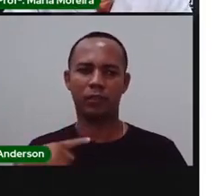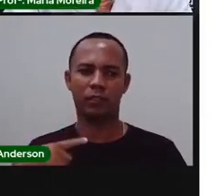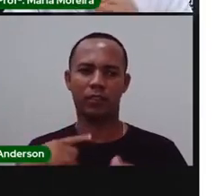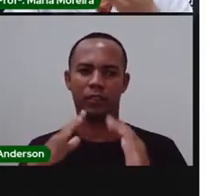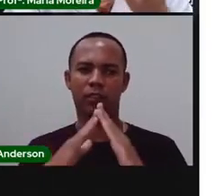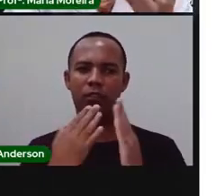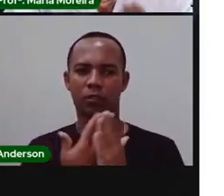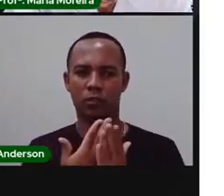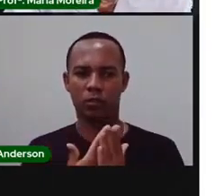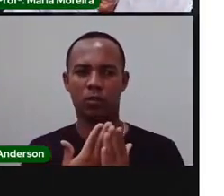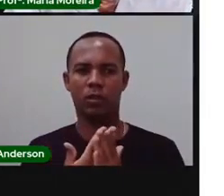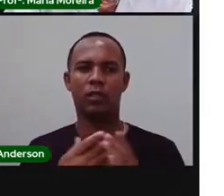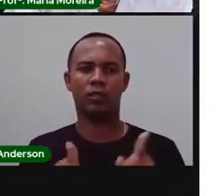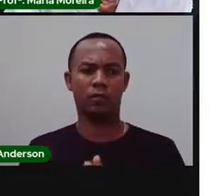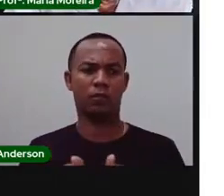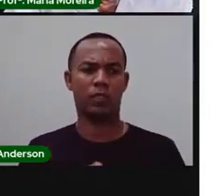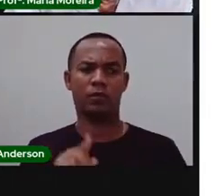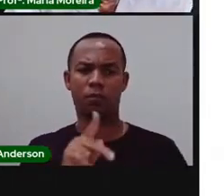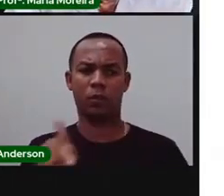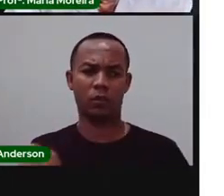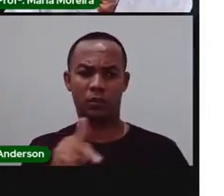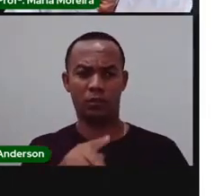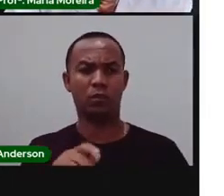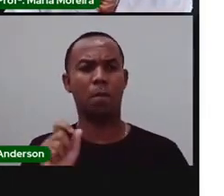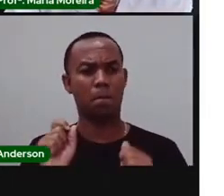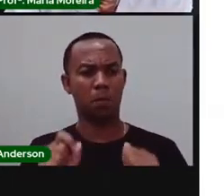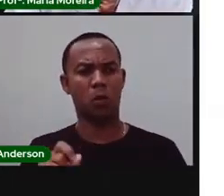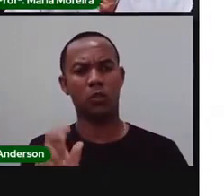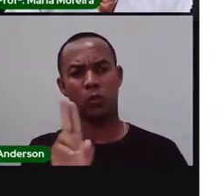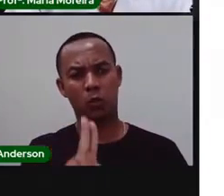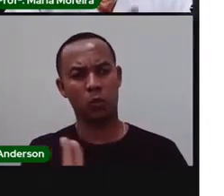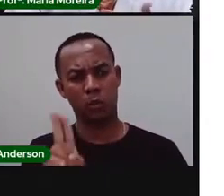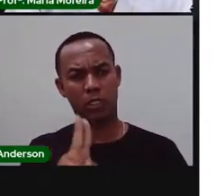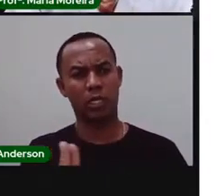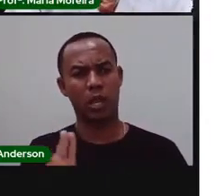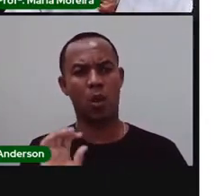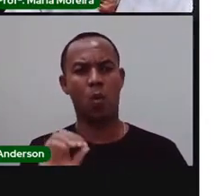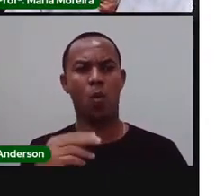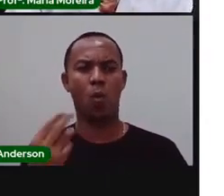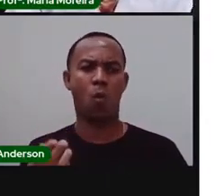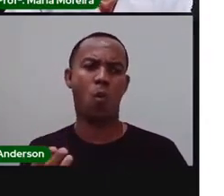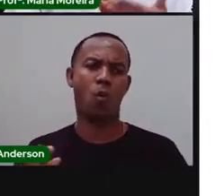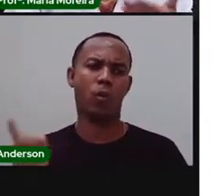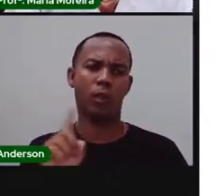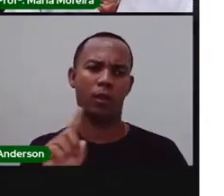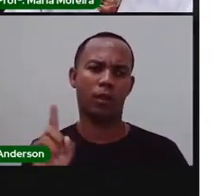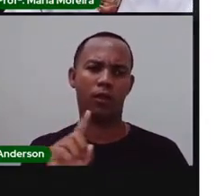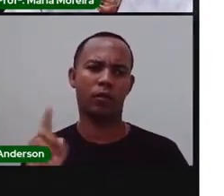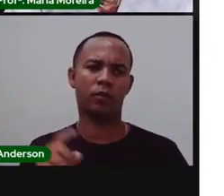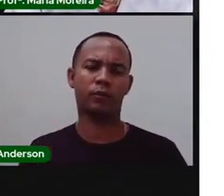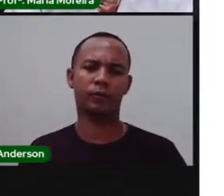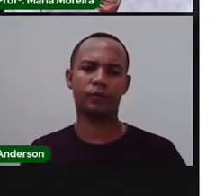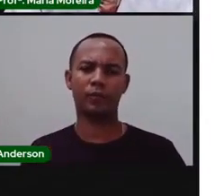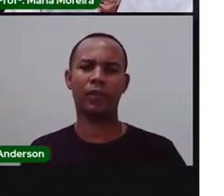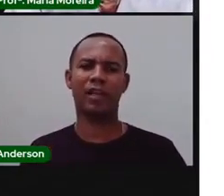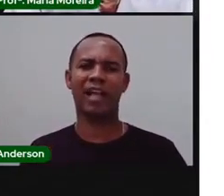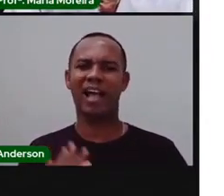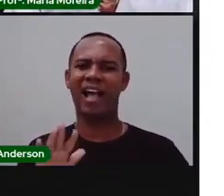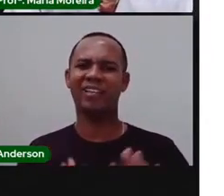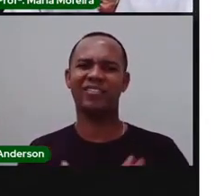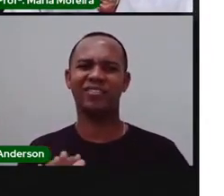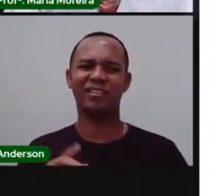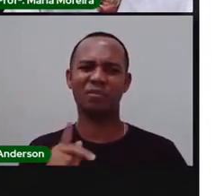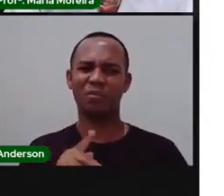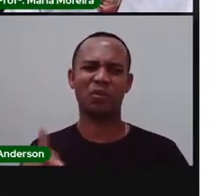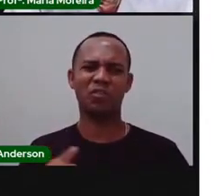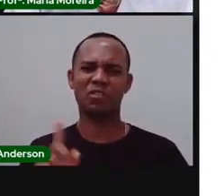vocês, que o professor pode utilizar ou não. Então, nada de ficar. Ah, e o professor não mandou para mim.